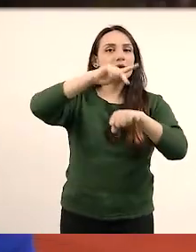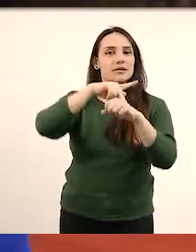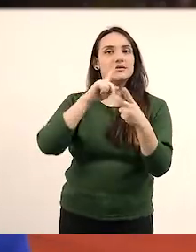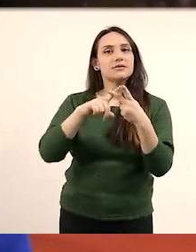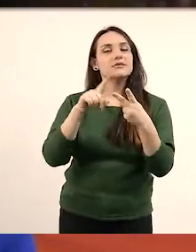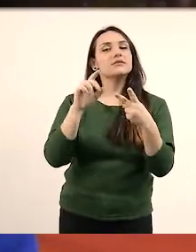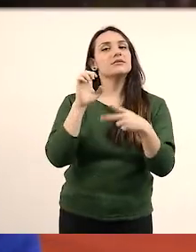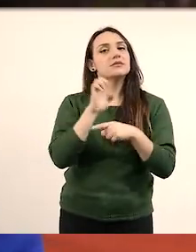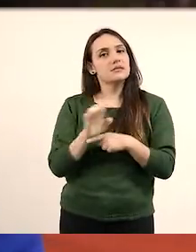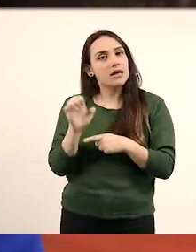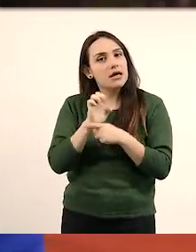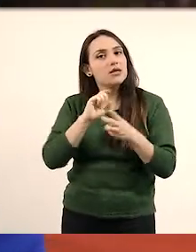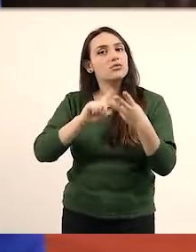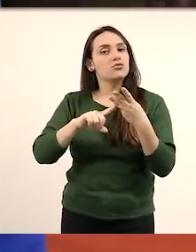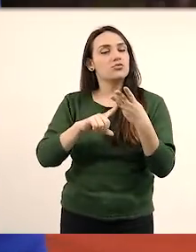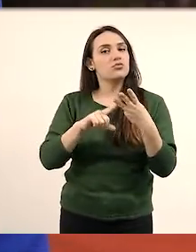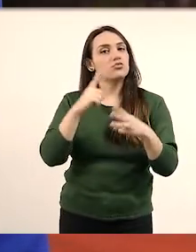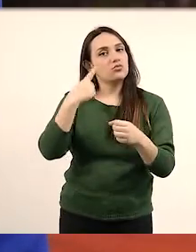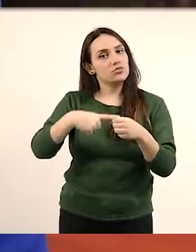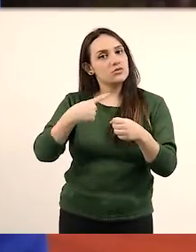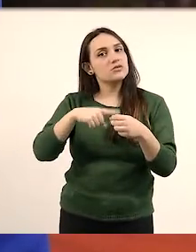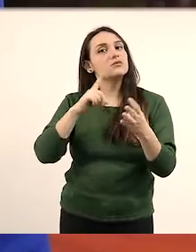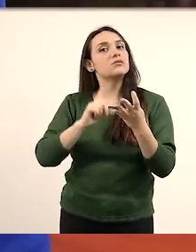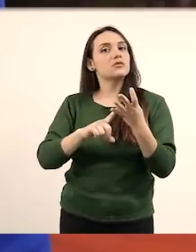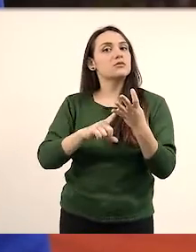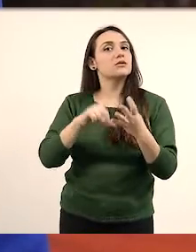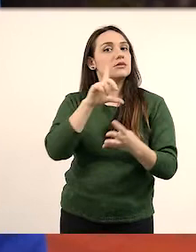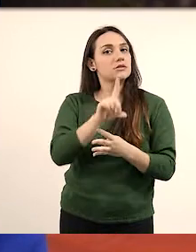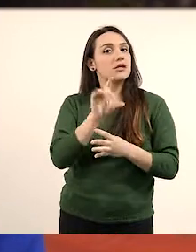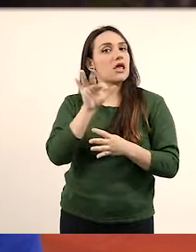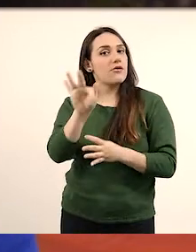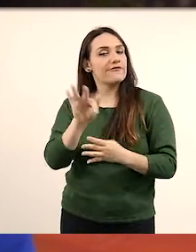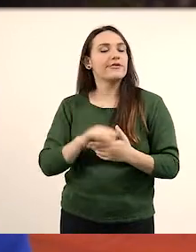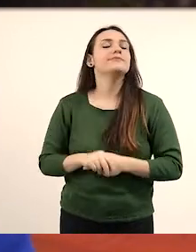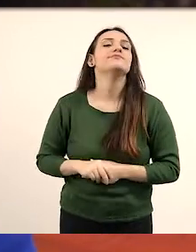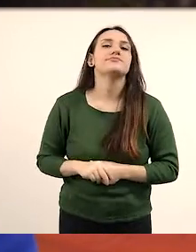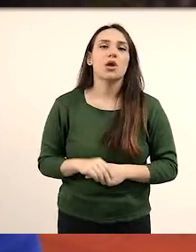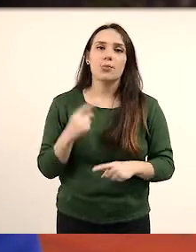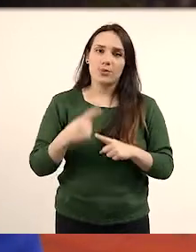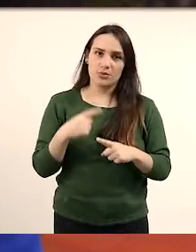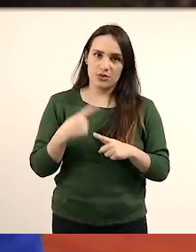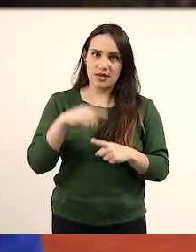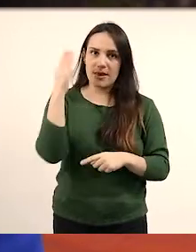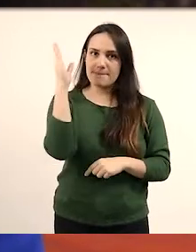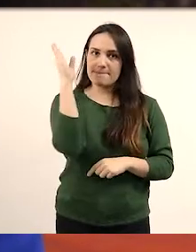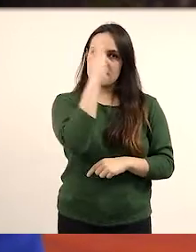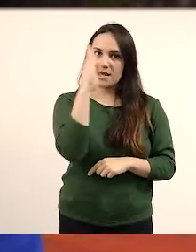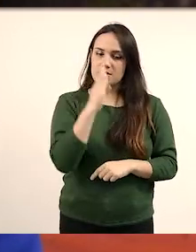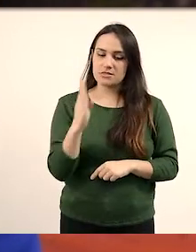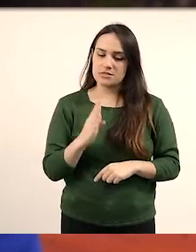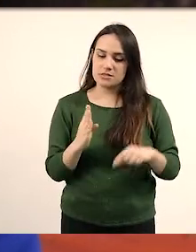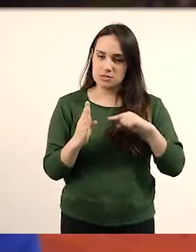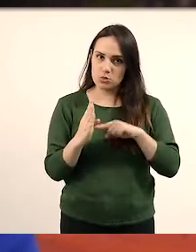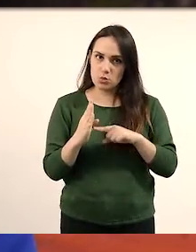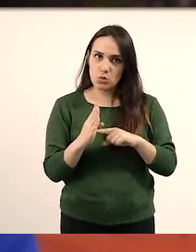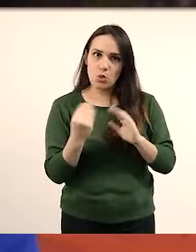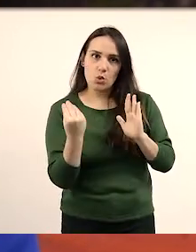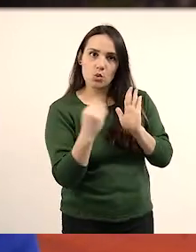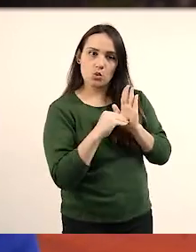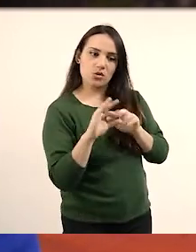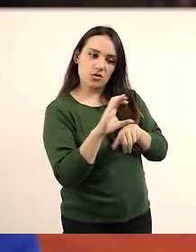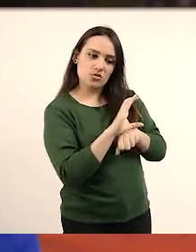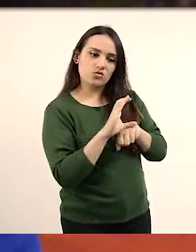estados, municípios e Distrito Federal. É importante fazer um gancho nesse momento porque o Brasil, na Constituição